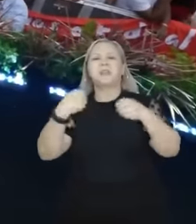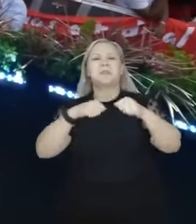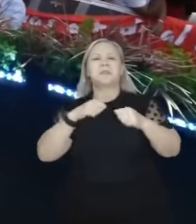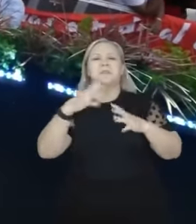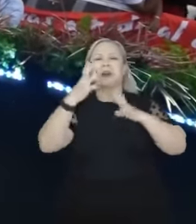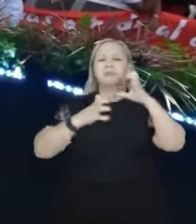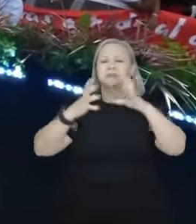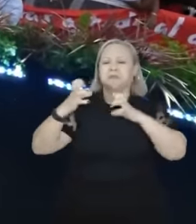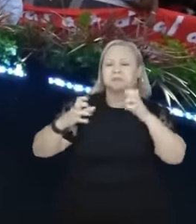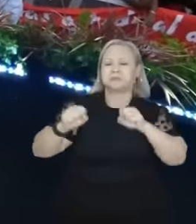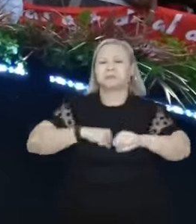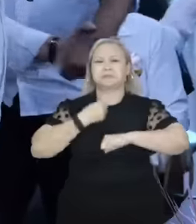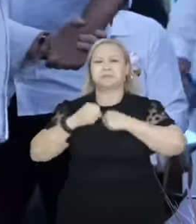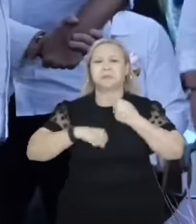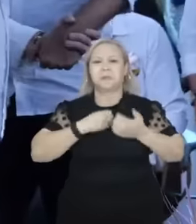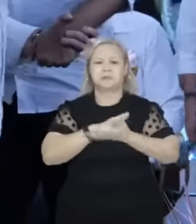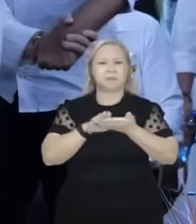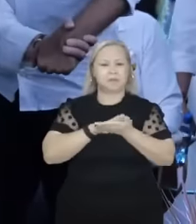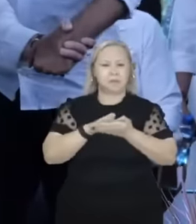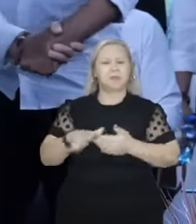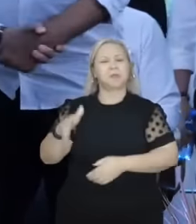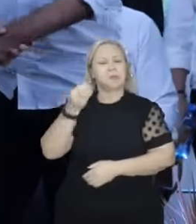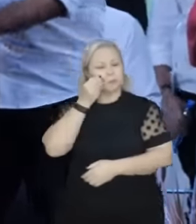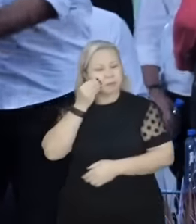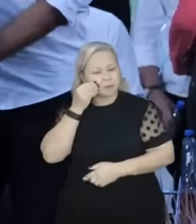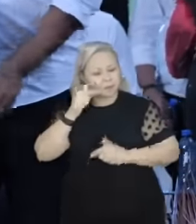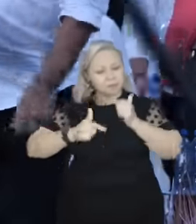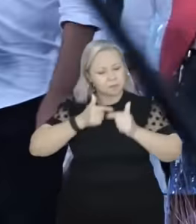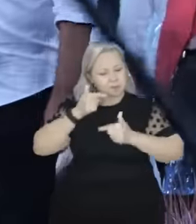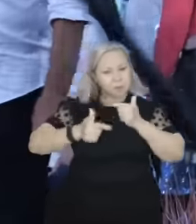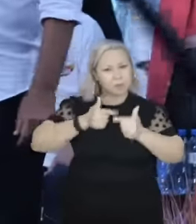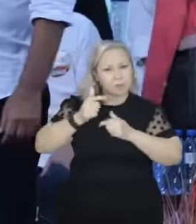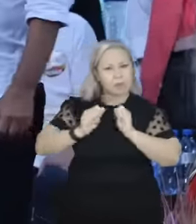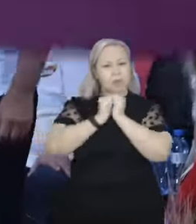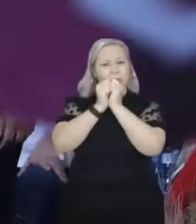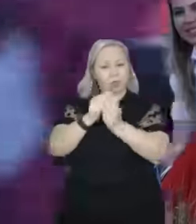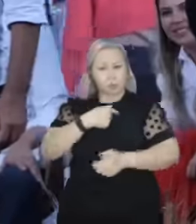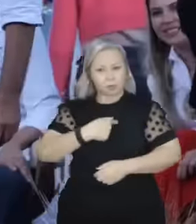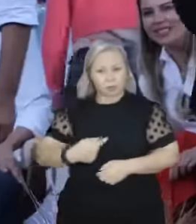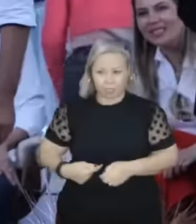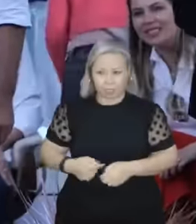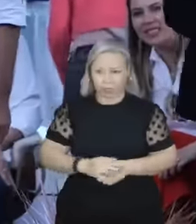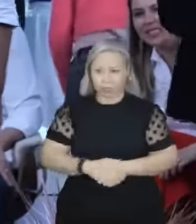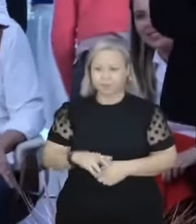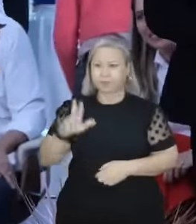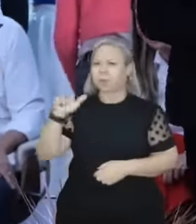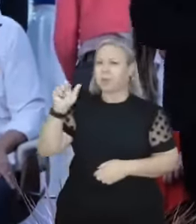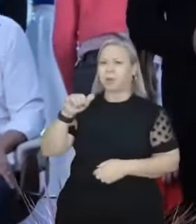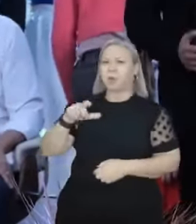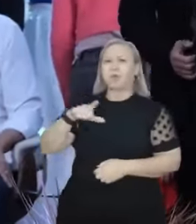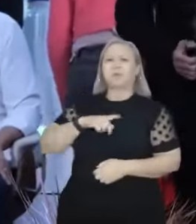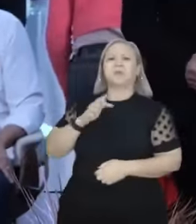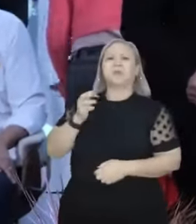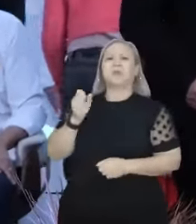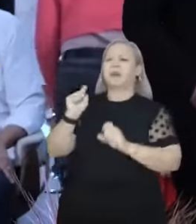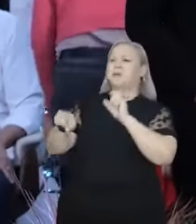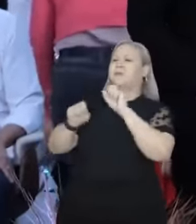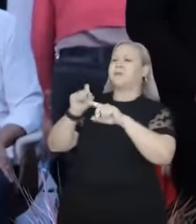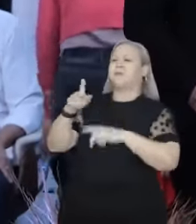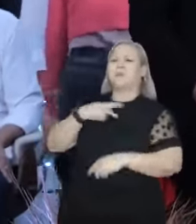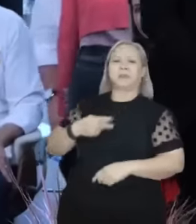tentar trabalhar junto com os governadores. Você nunca terá uma ofensa do presidente da República. Quando tiver um